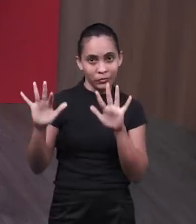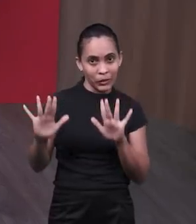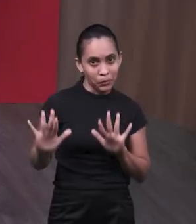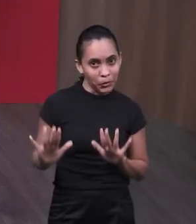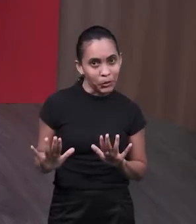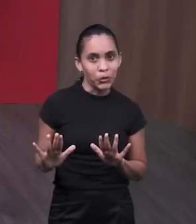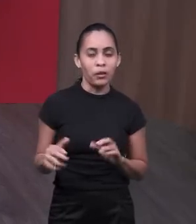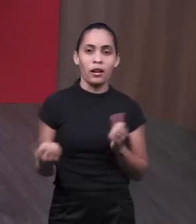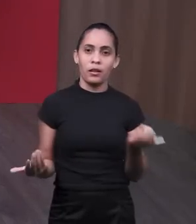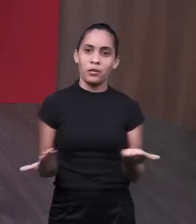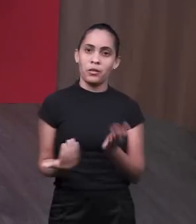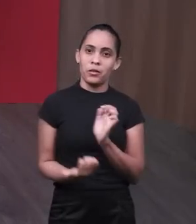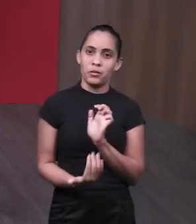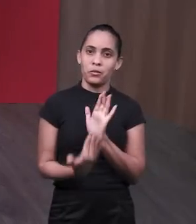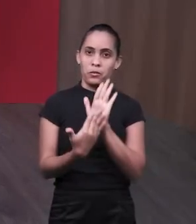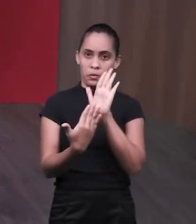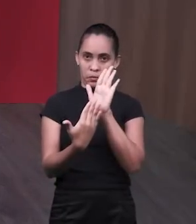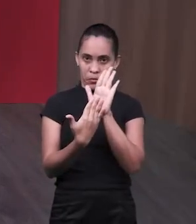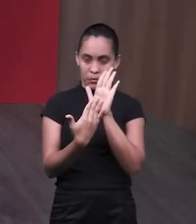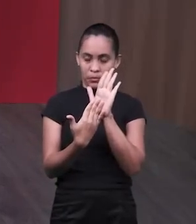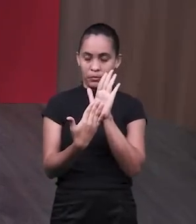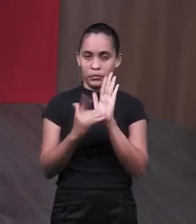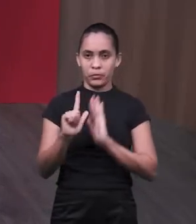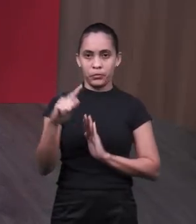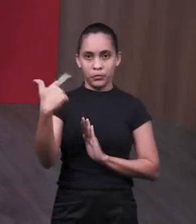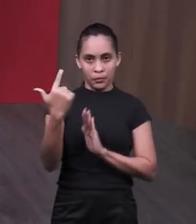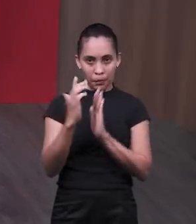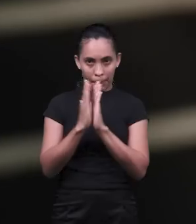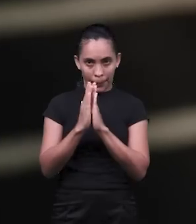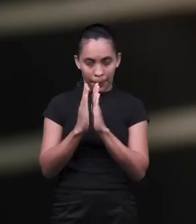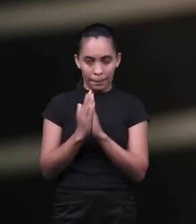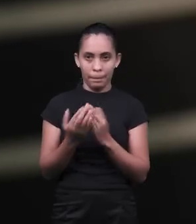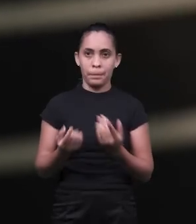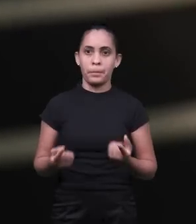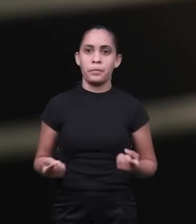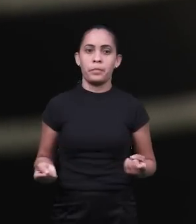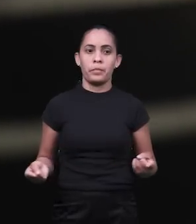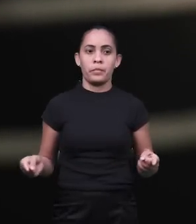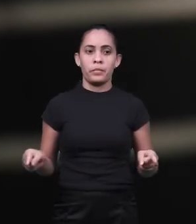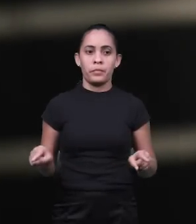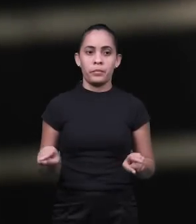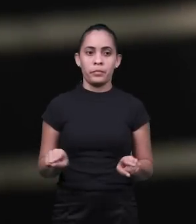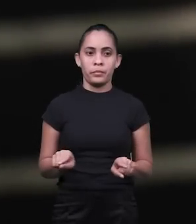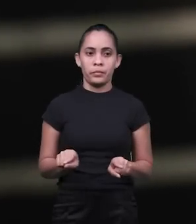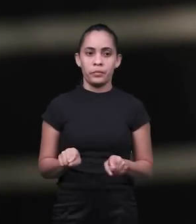quem abençoa. Amém. O louvor e depois a oração.